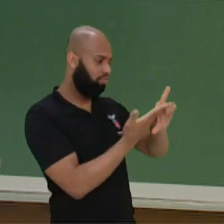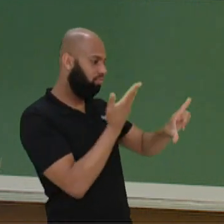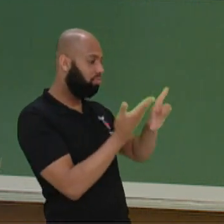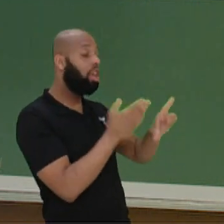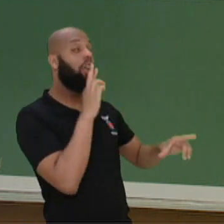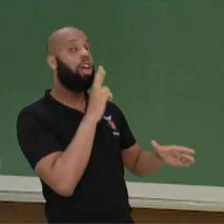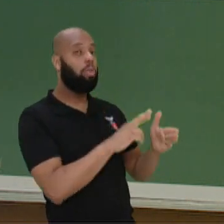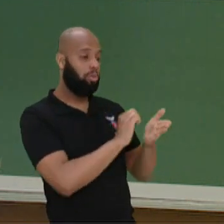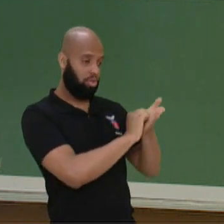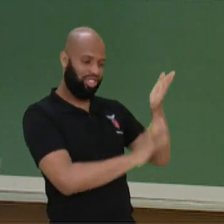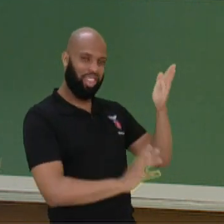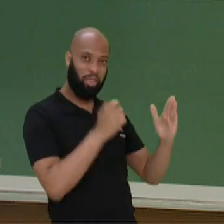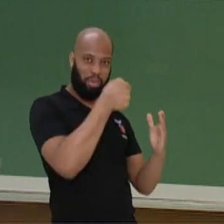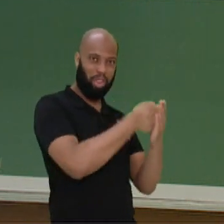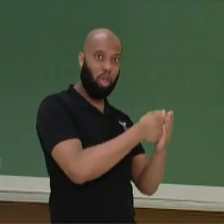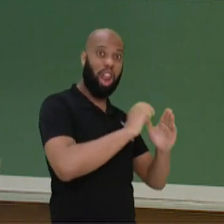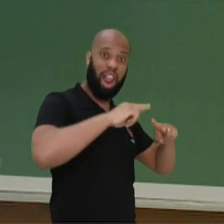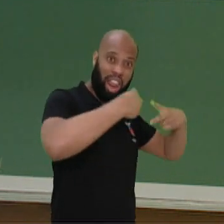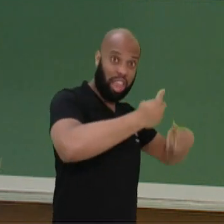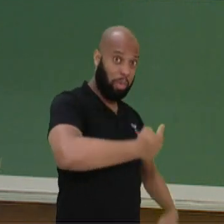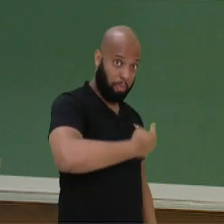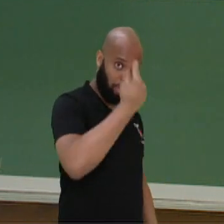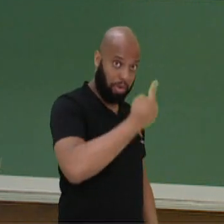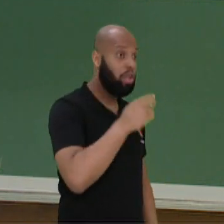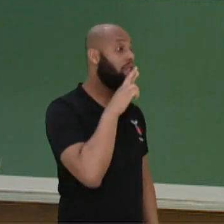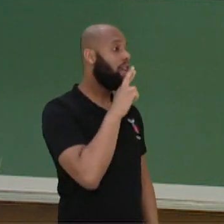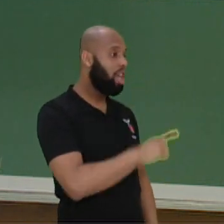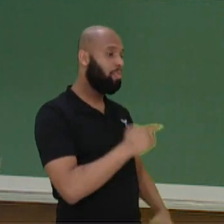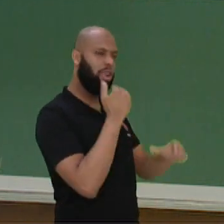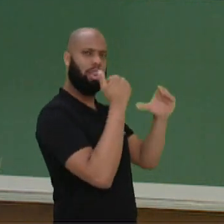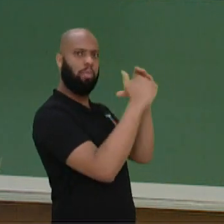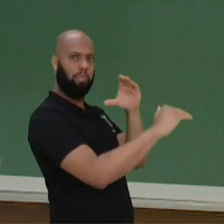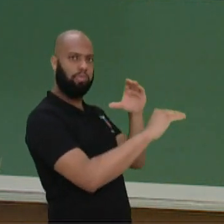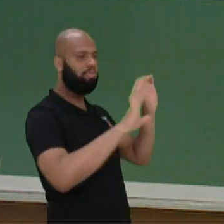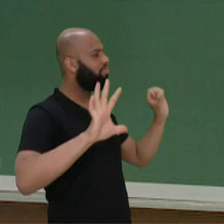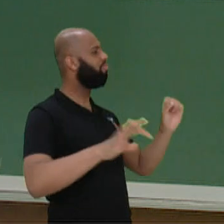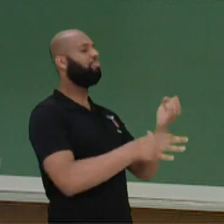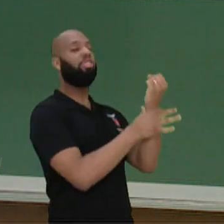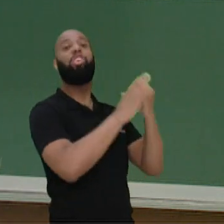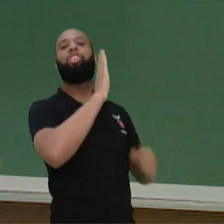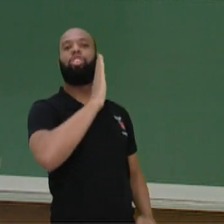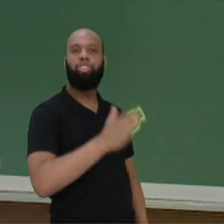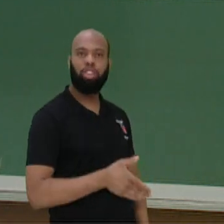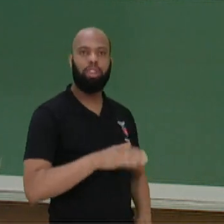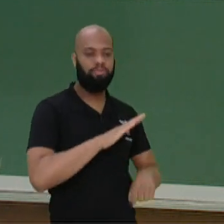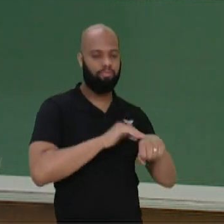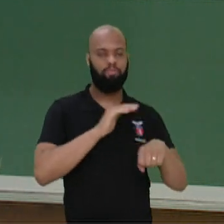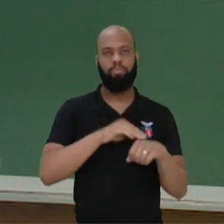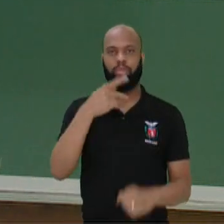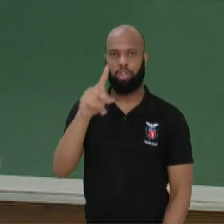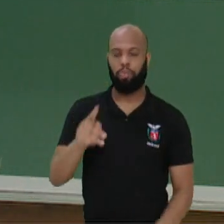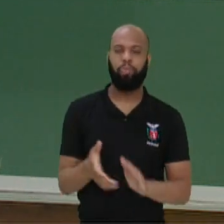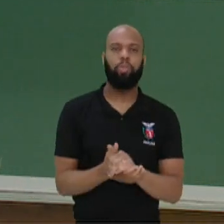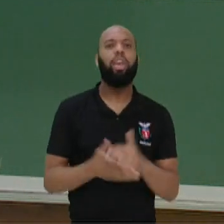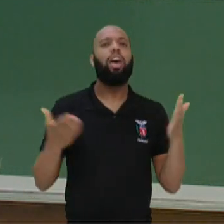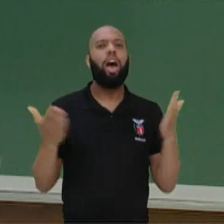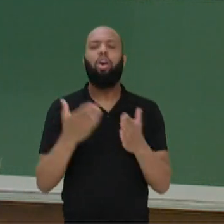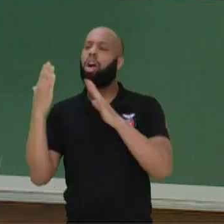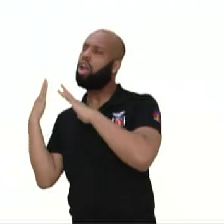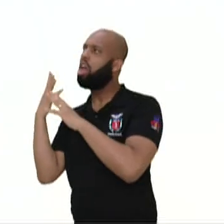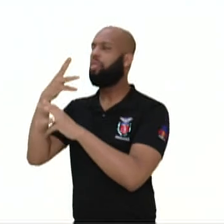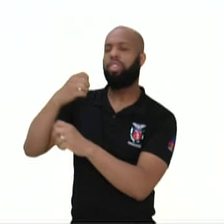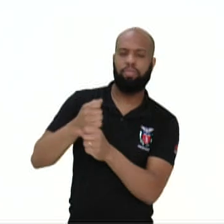você tenha a sua presença computada. Faremos então uma revisão da aula anterior para depois iniciarmos a aula propriamente